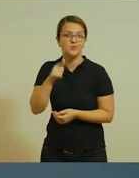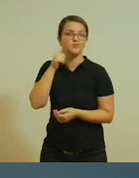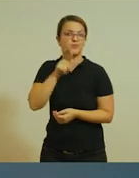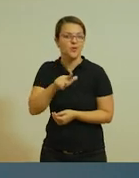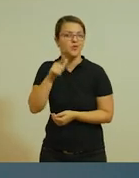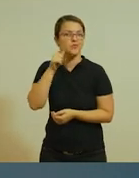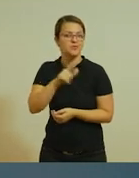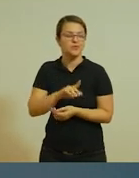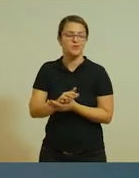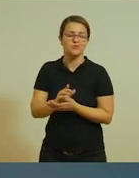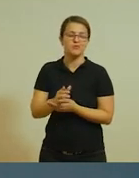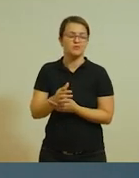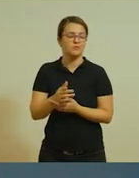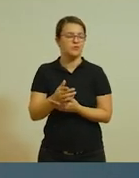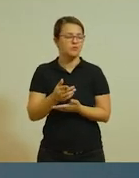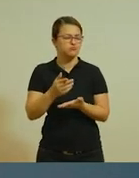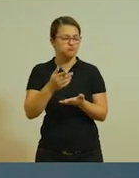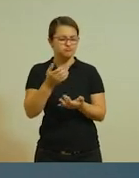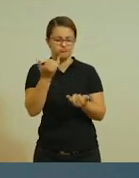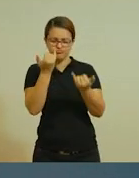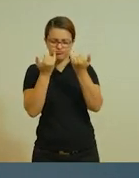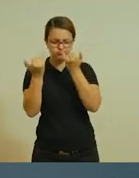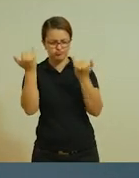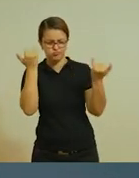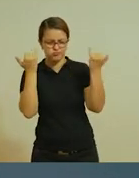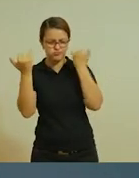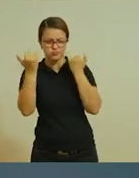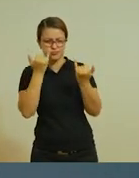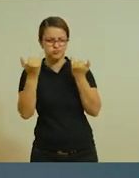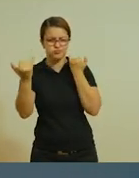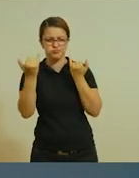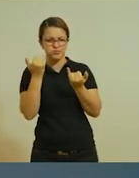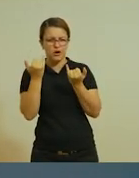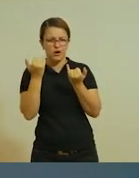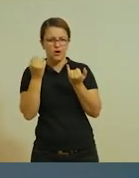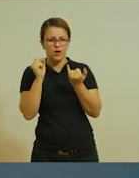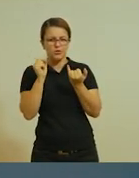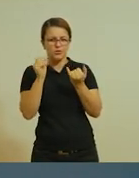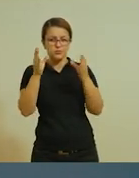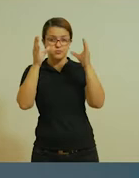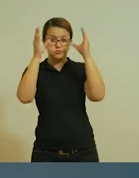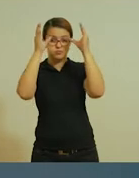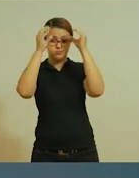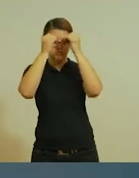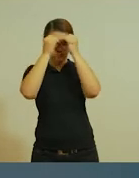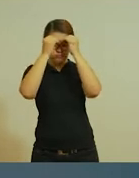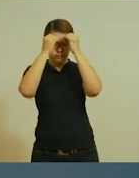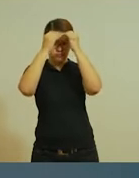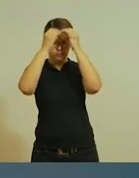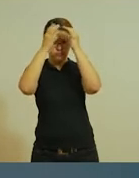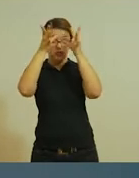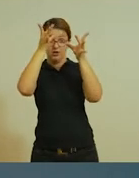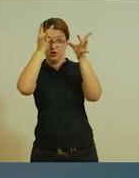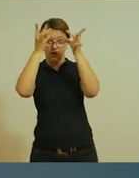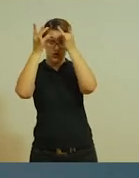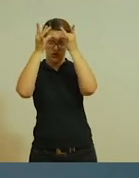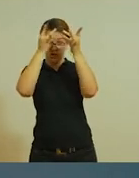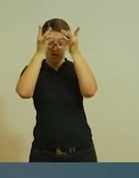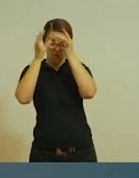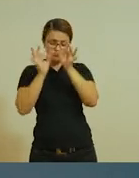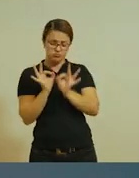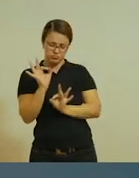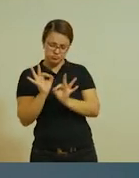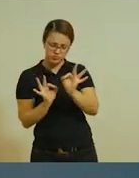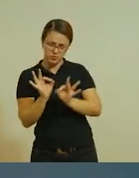estar ajudando ela a decorar. Quando ela decora, ela também organiza esse poema na